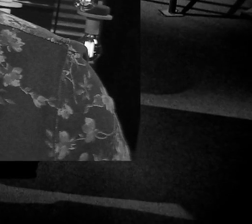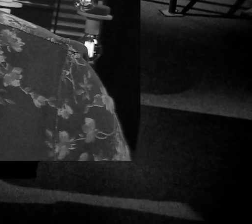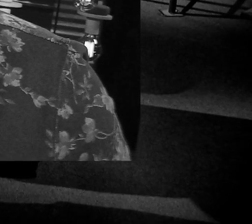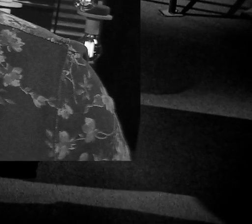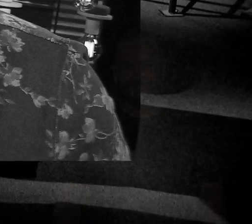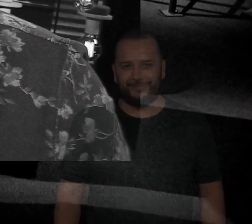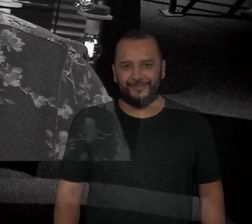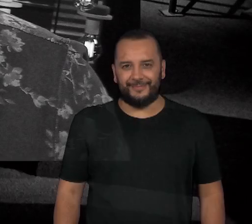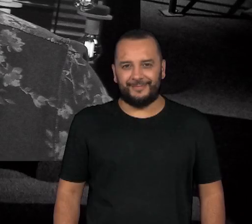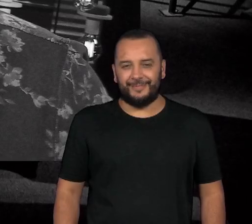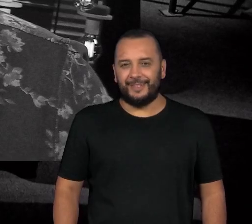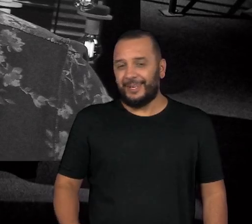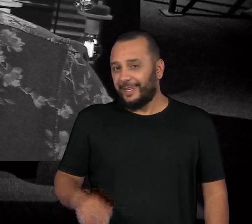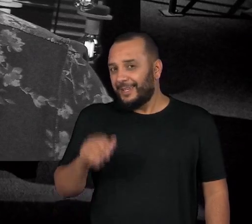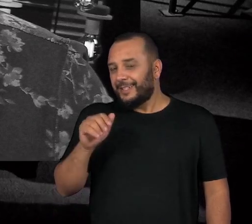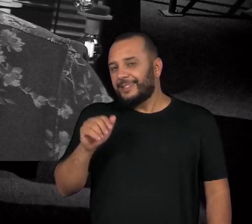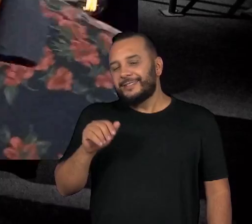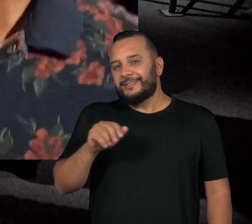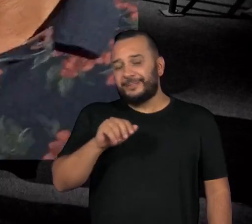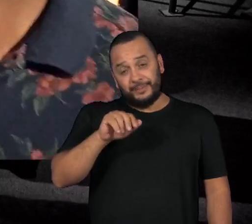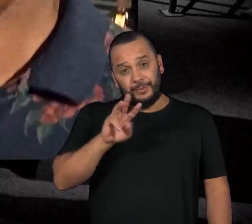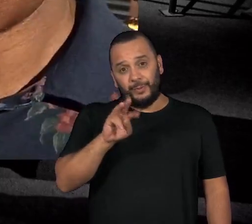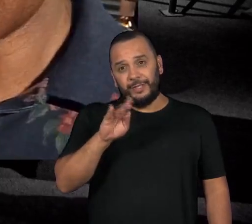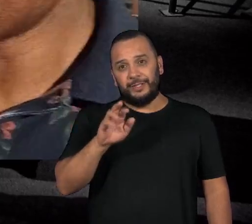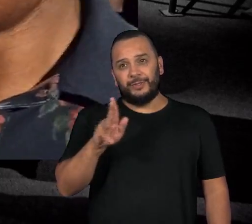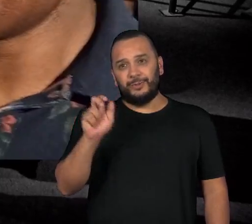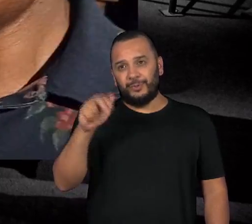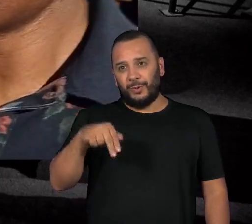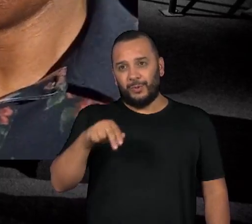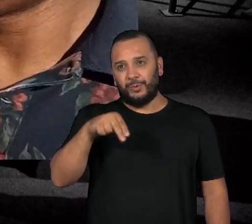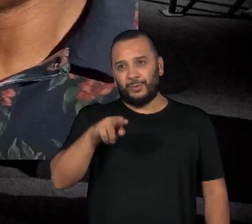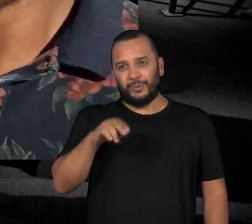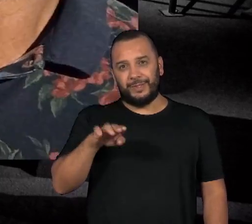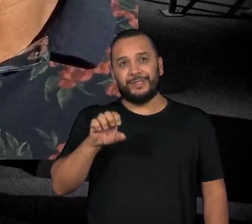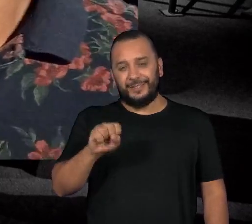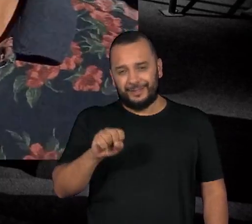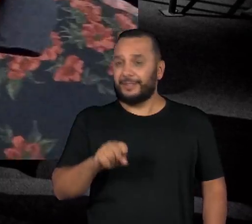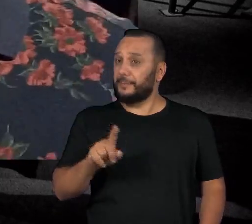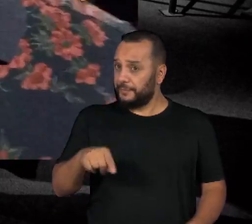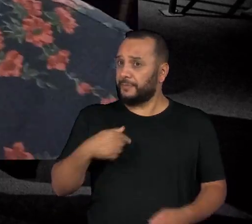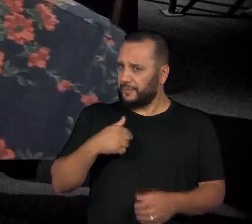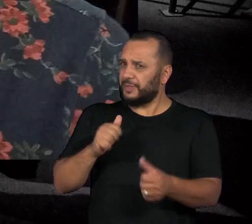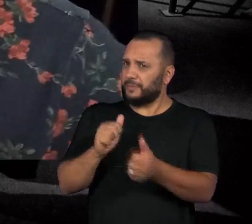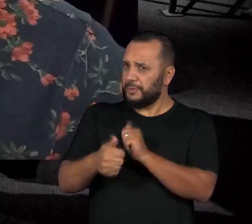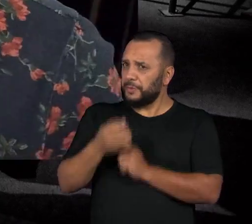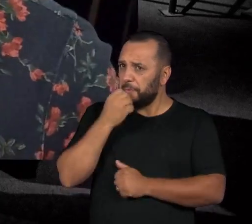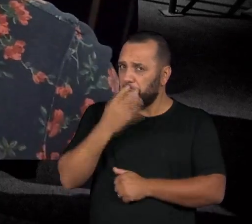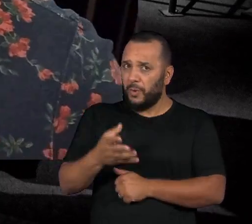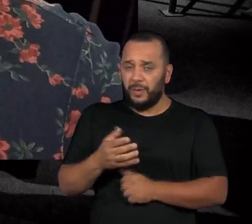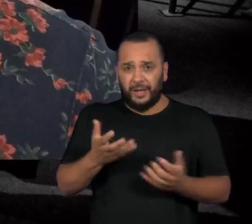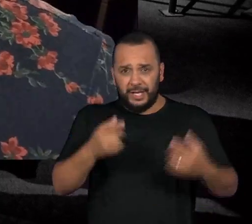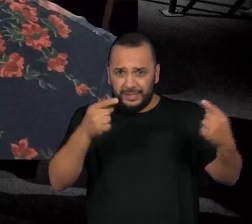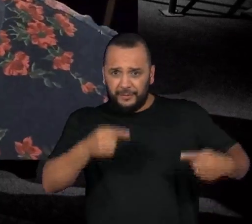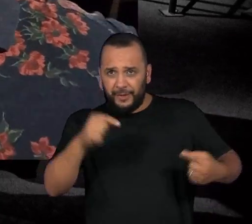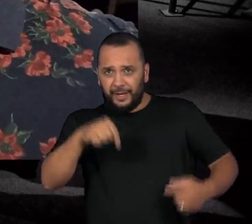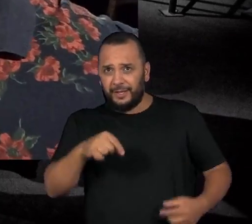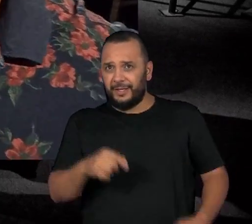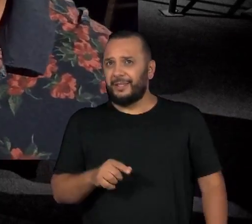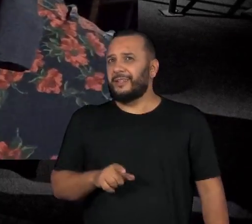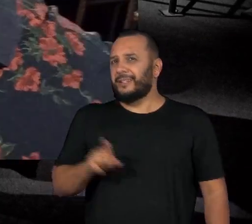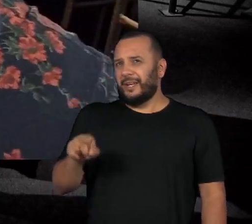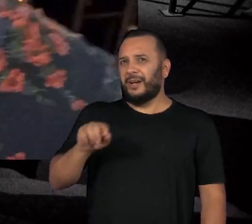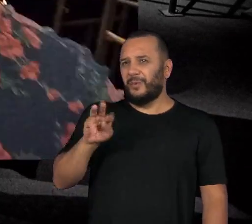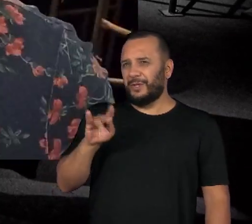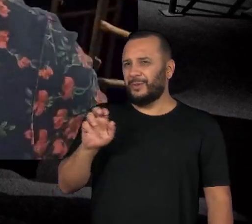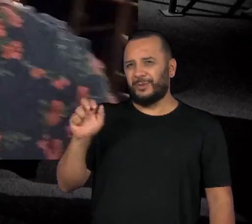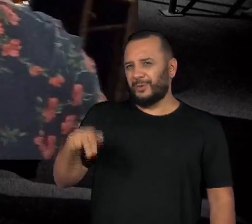O Whindersson Nunes tá lutando. O Whindersson é um grande atleta. Ah, é? Ele é um grande atleta. Quer desafiar aqui? Não, melhor não. O Whindersson é melhor